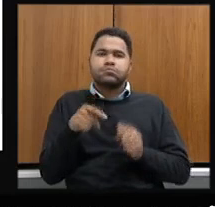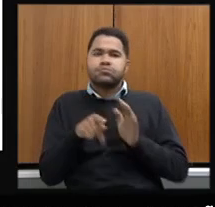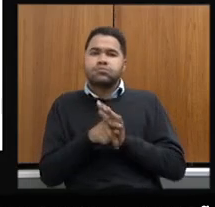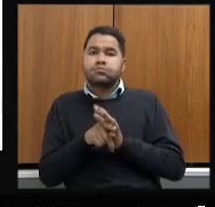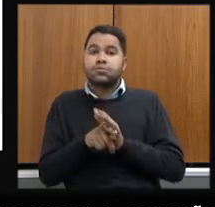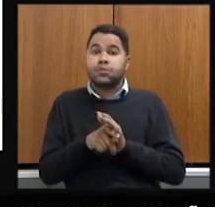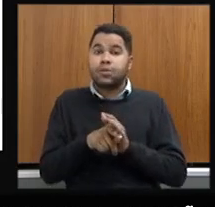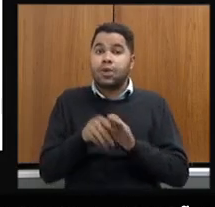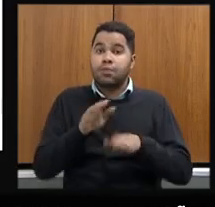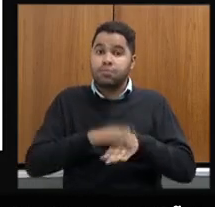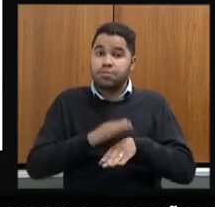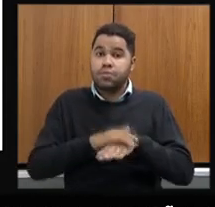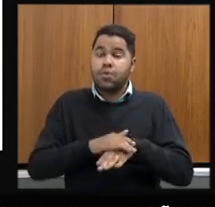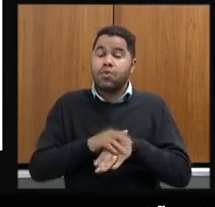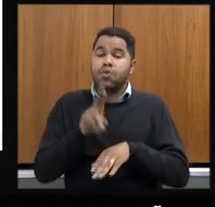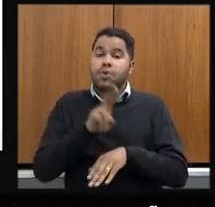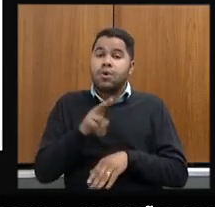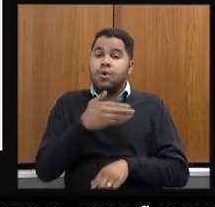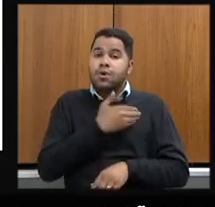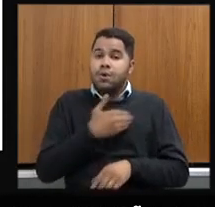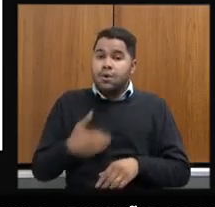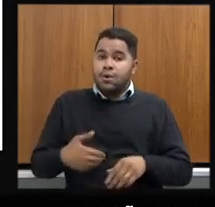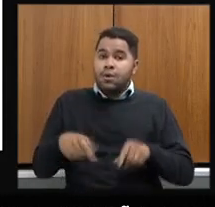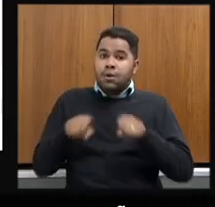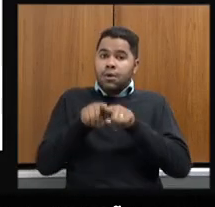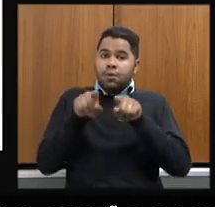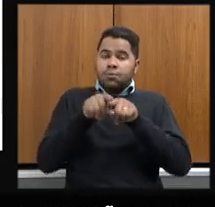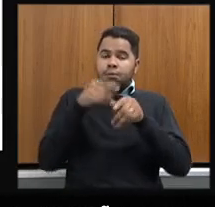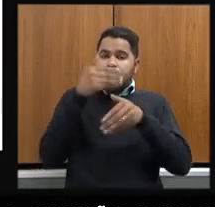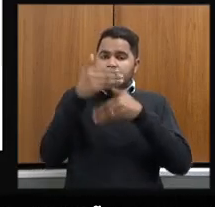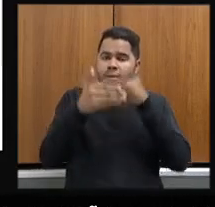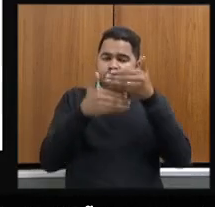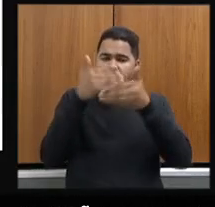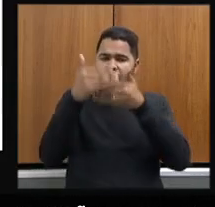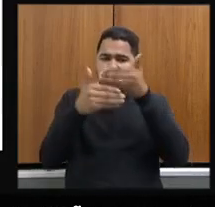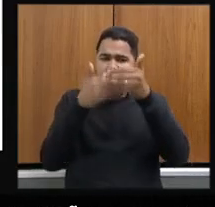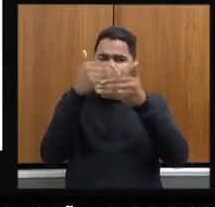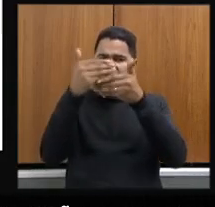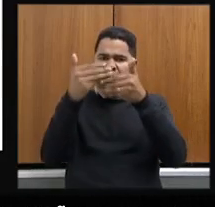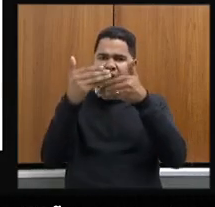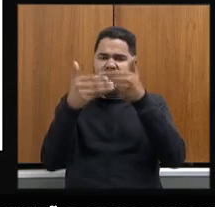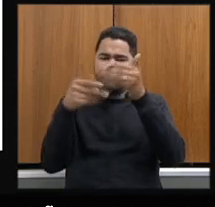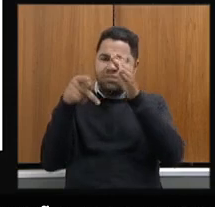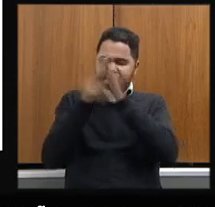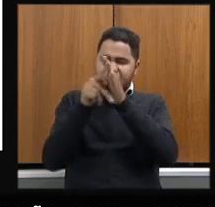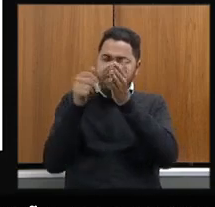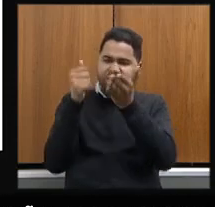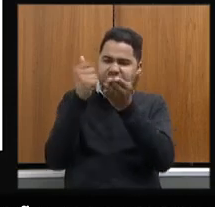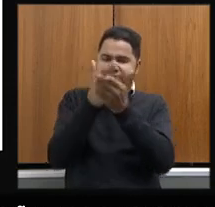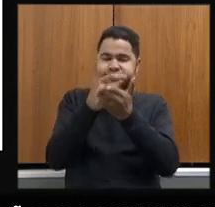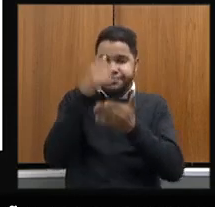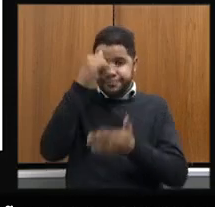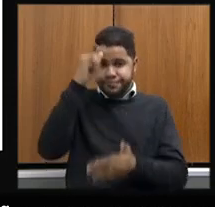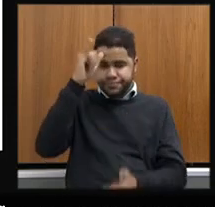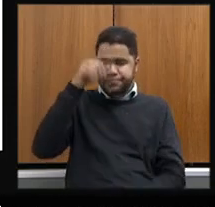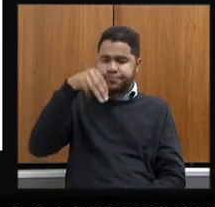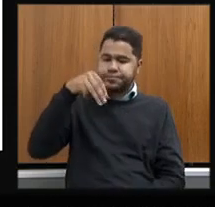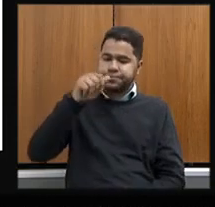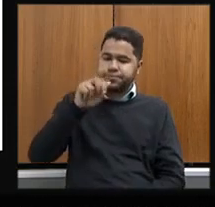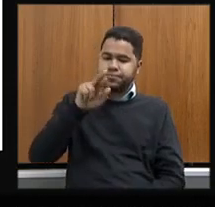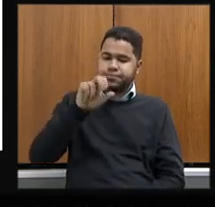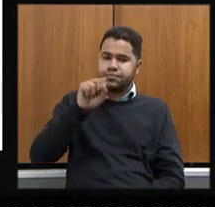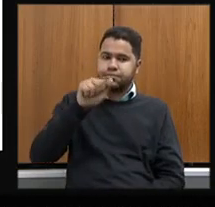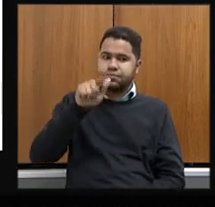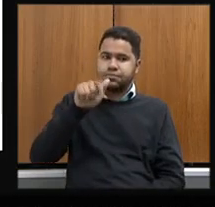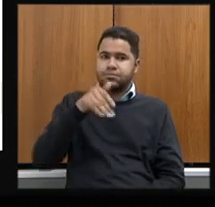por utilidade pública fizemos é processamos neste ano né aquisição A Fazenda Mazagão que